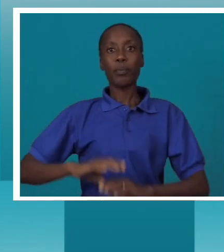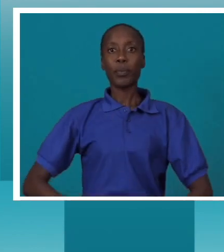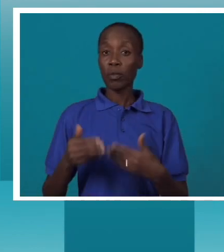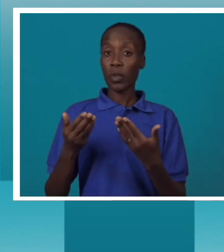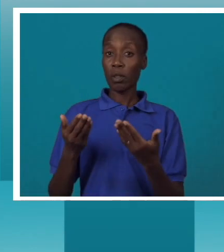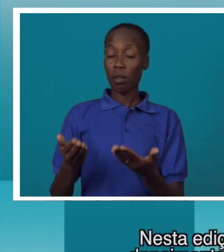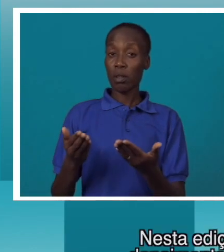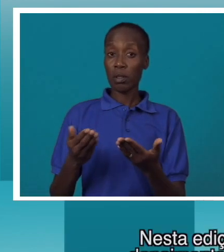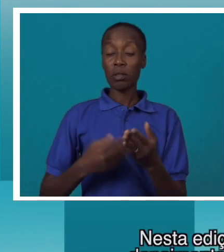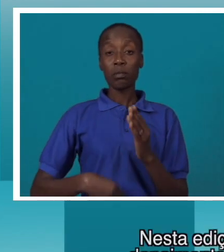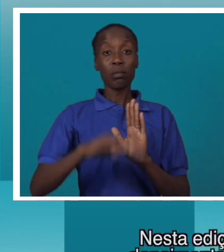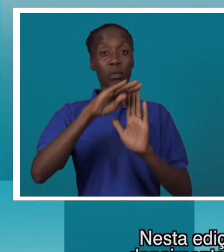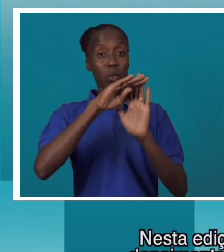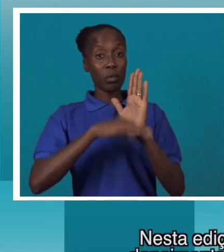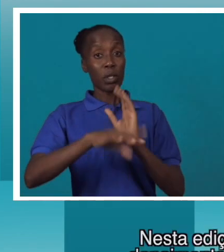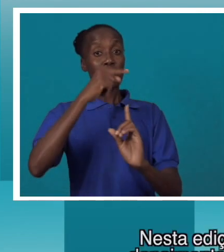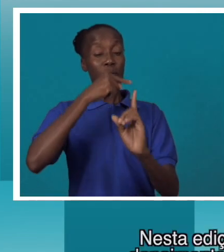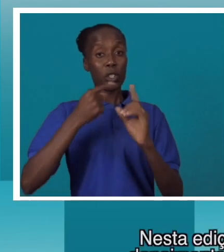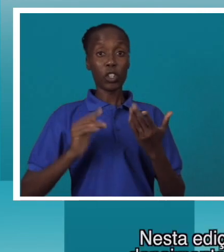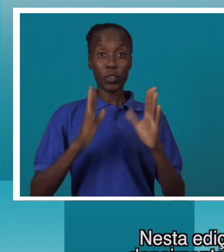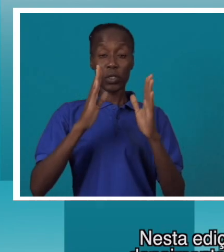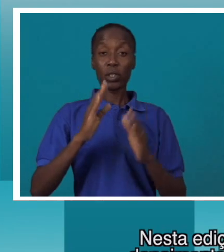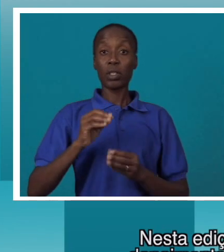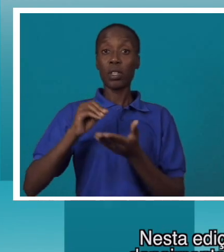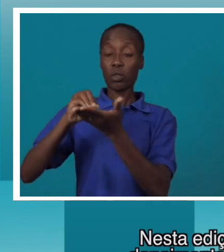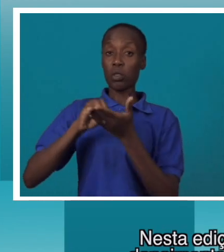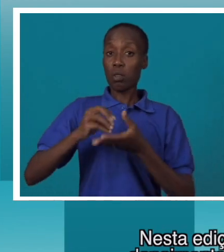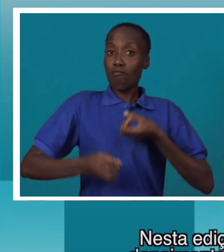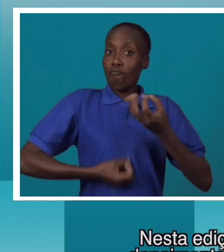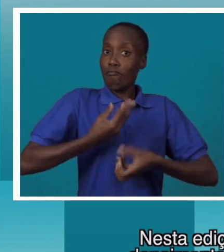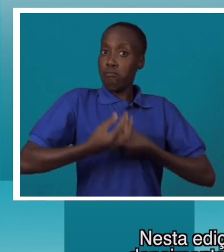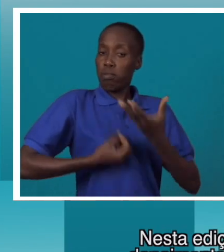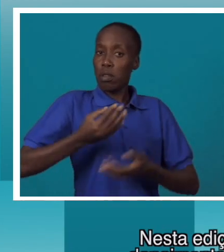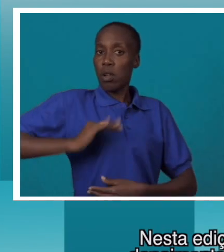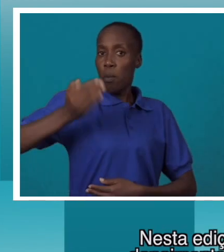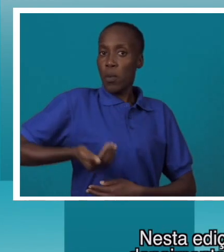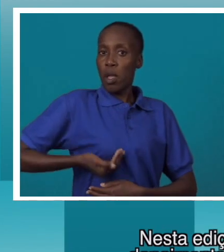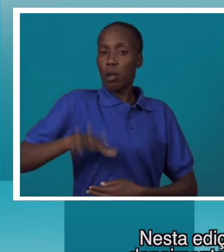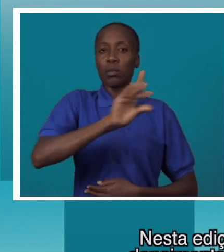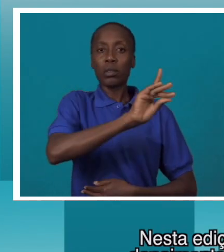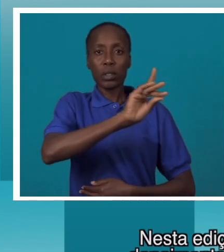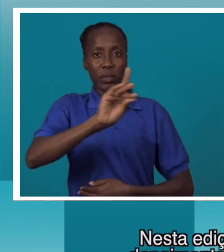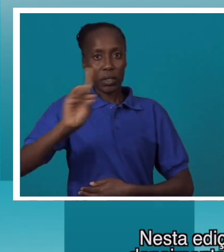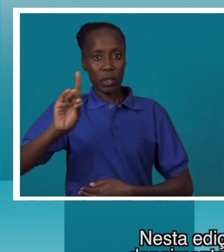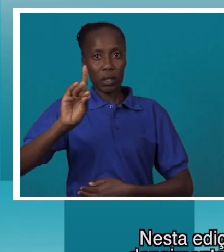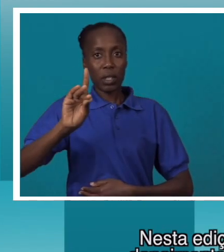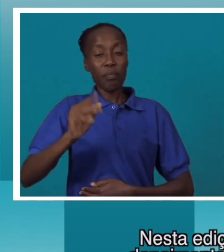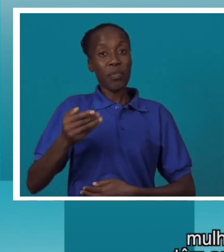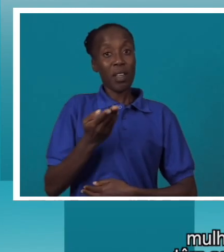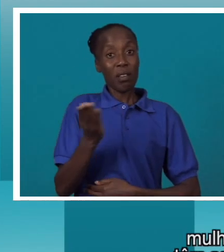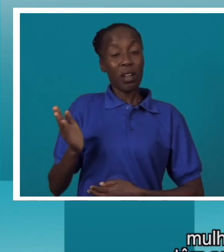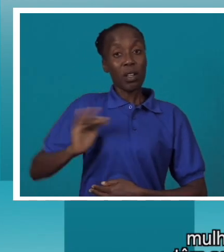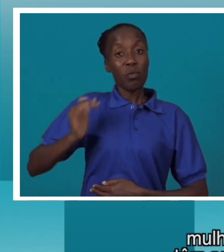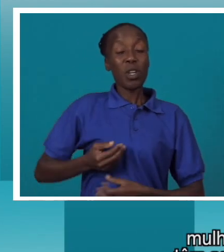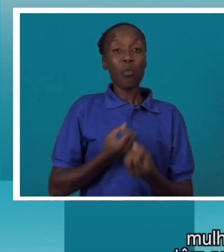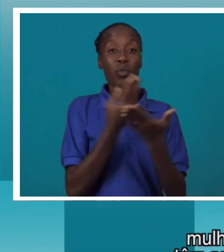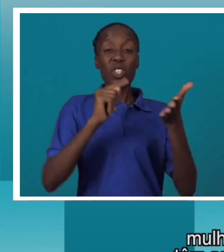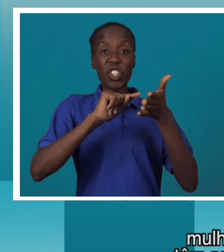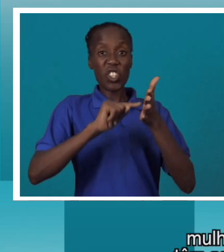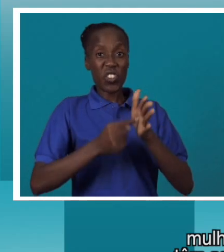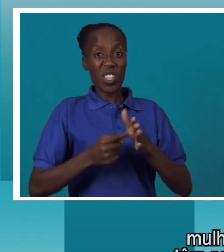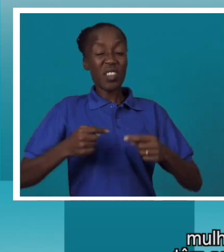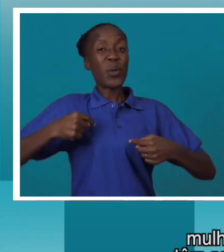pessoa nesta edição do Mais Vida lhe trazemos depoimento de mulheres com deficiência aquelas mulheres